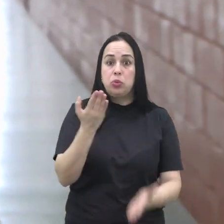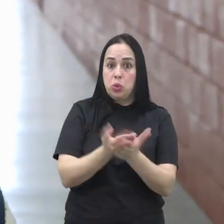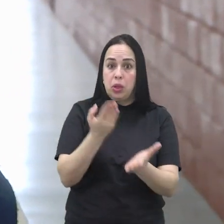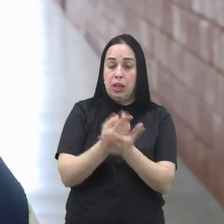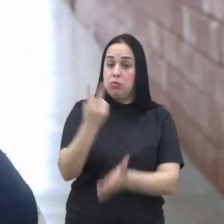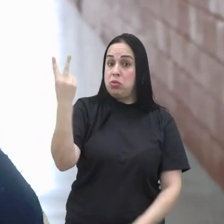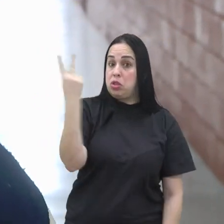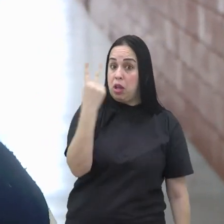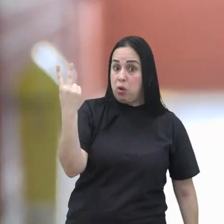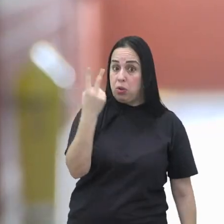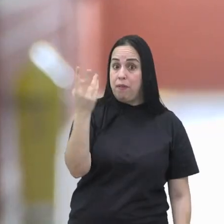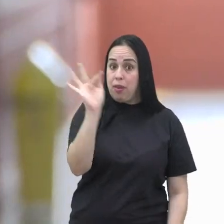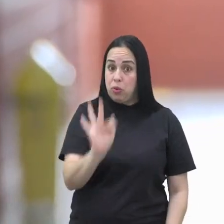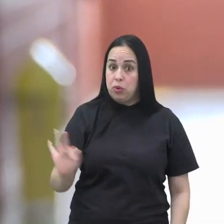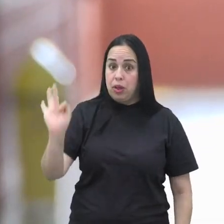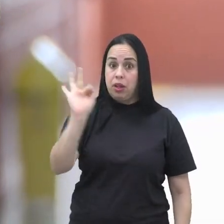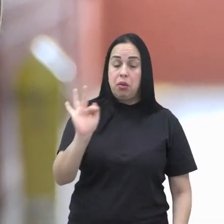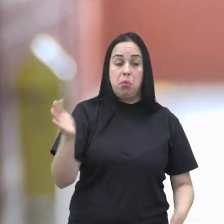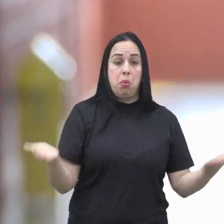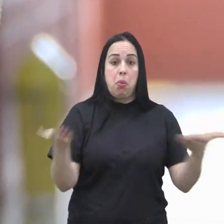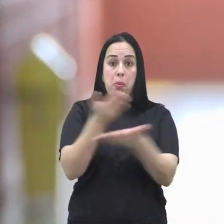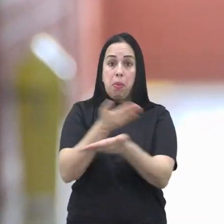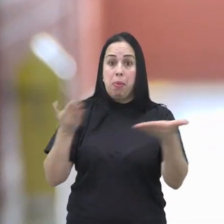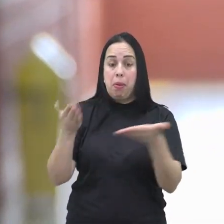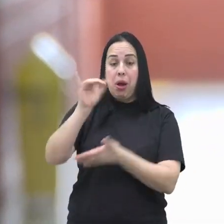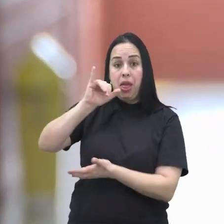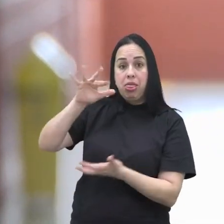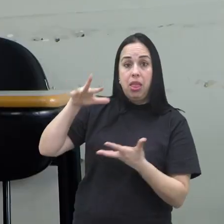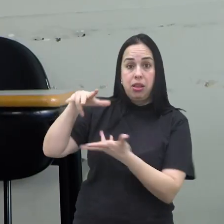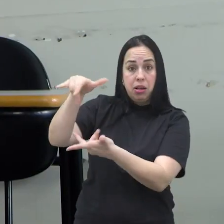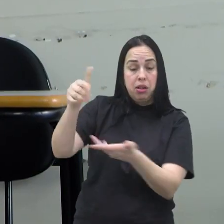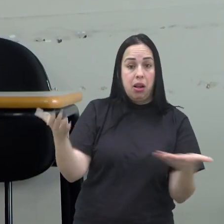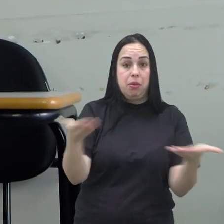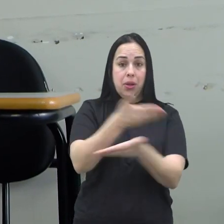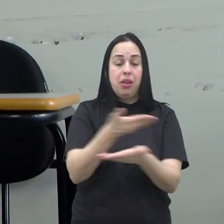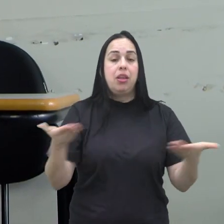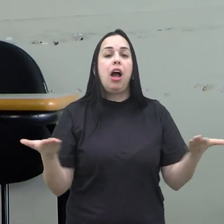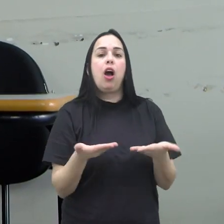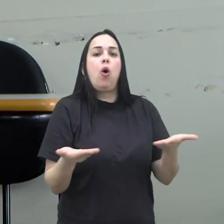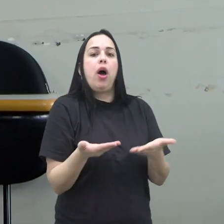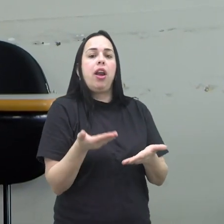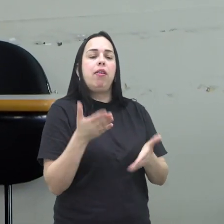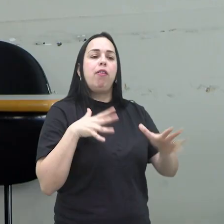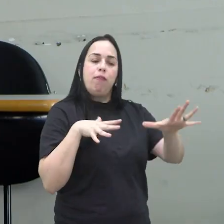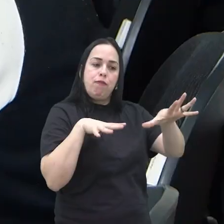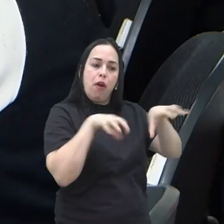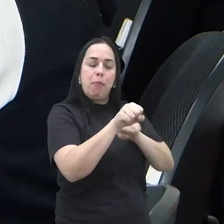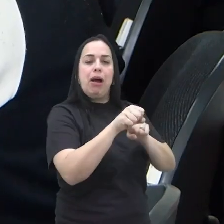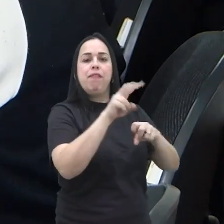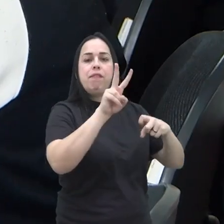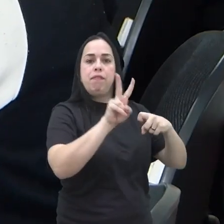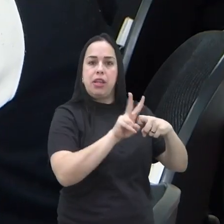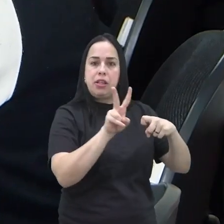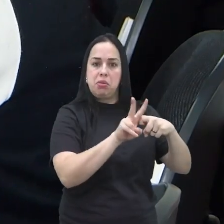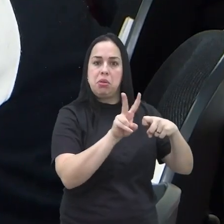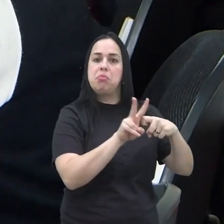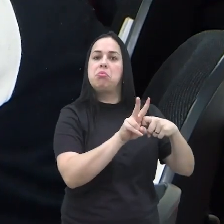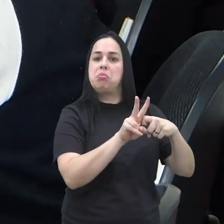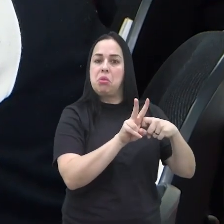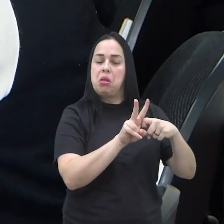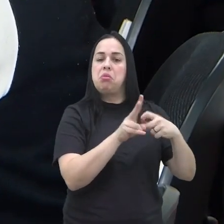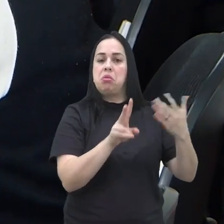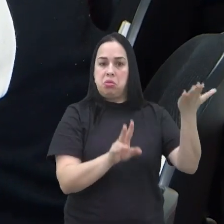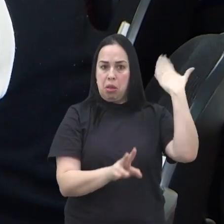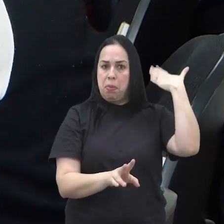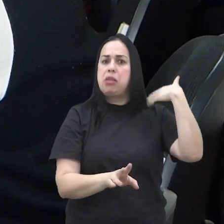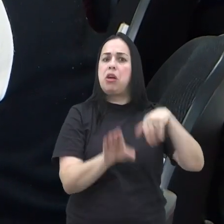2ª graduação. Formado em Relações Internacionais, ele voltou para a Medicina Veterinária, formação que chegou a